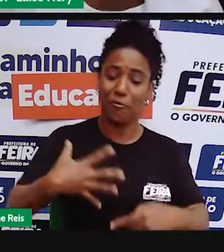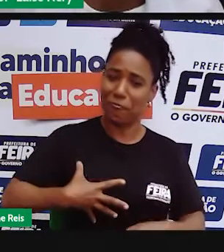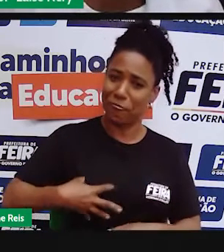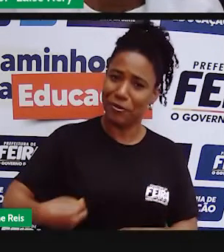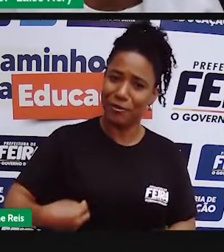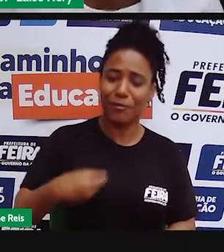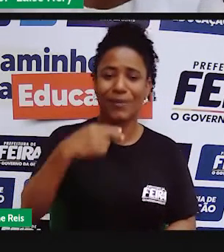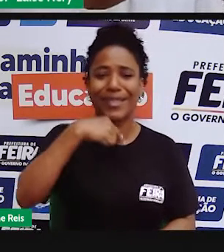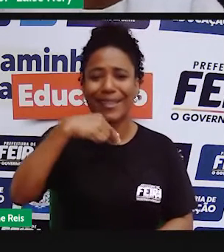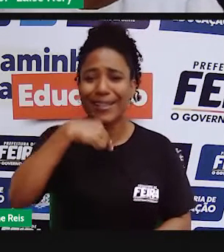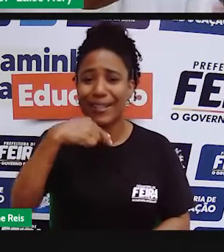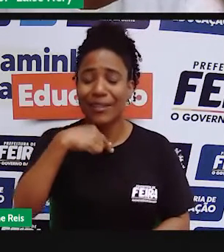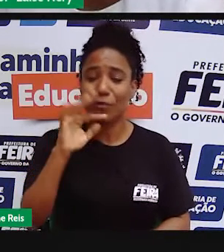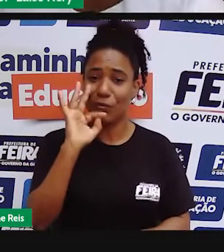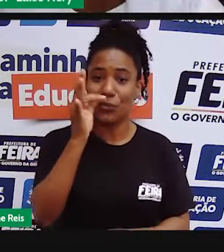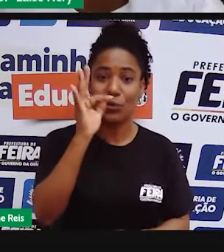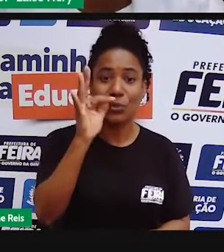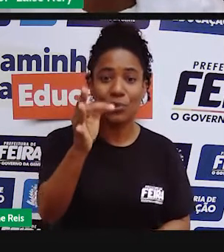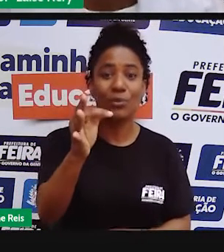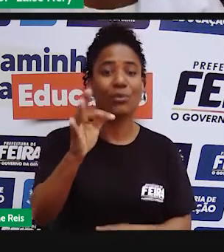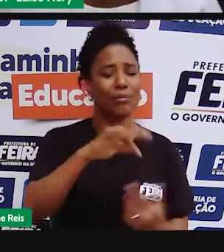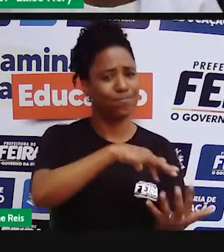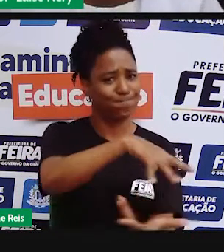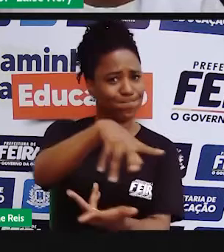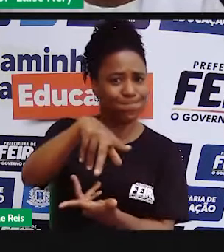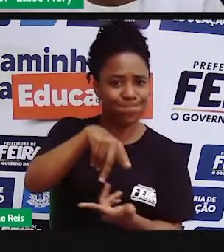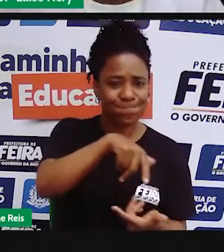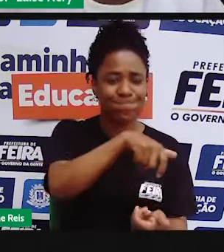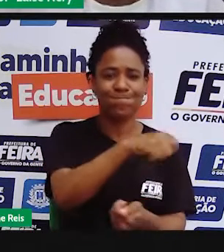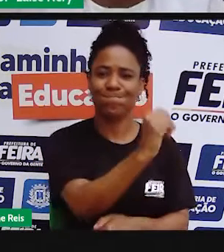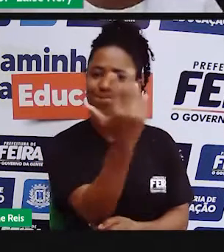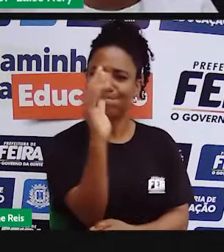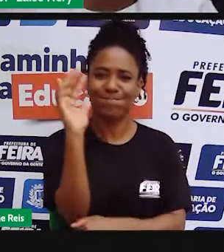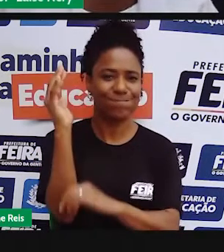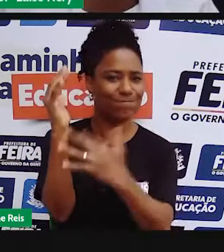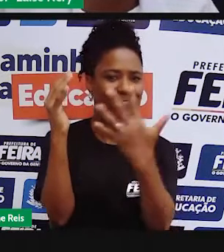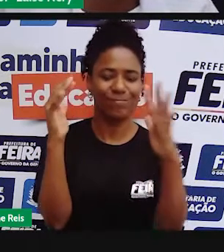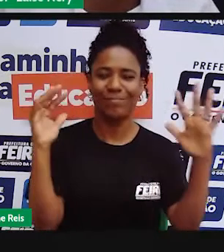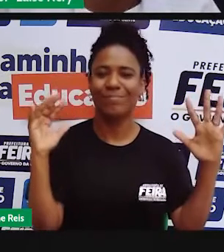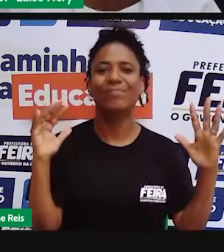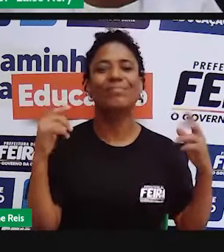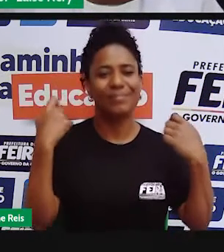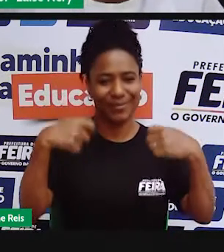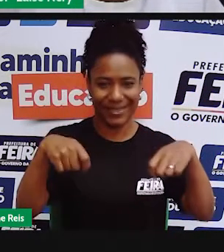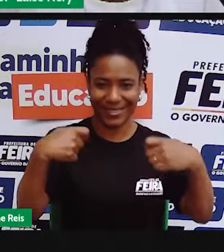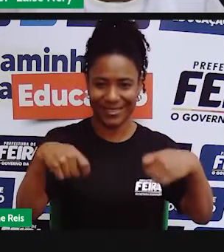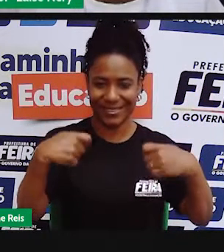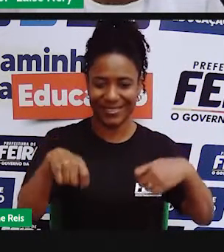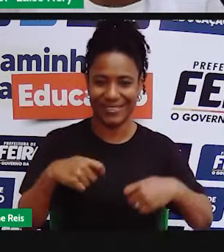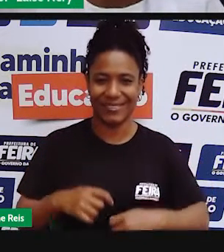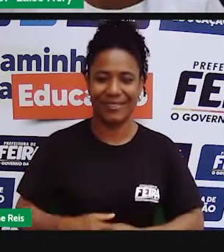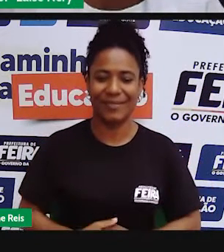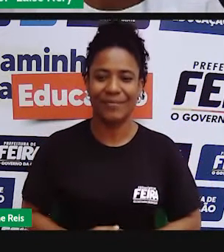depois de nós. Nossos filhos, nossos netos precisam da natureza para sobreviver.